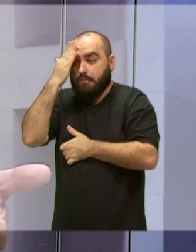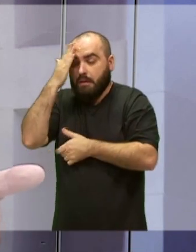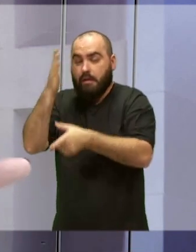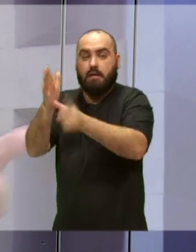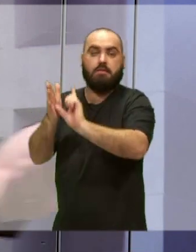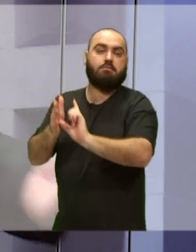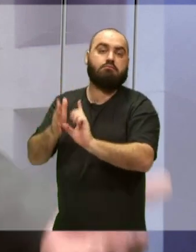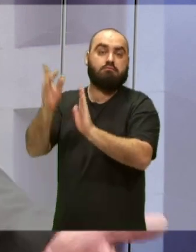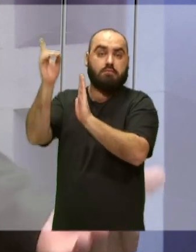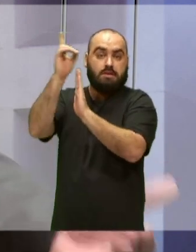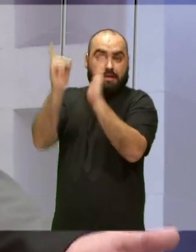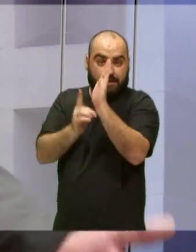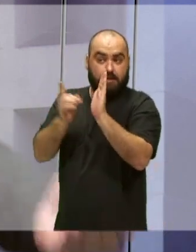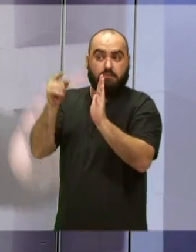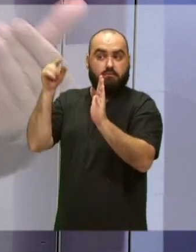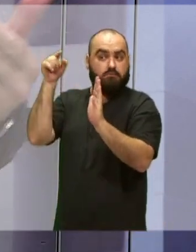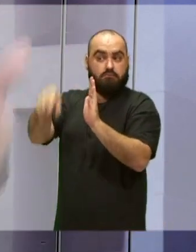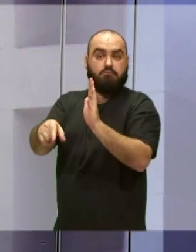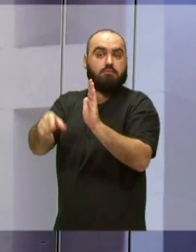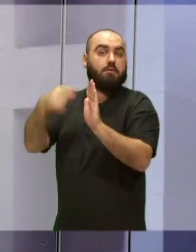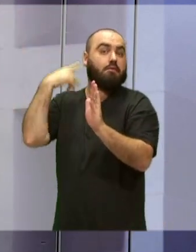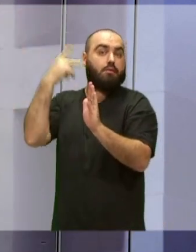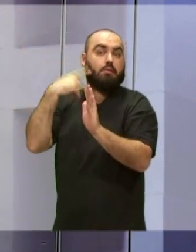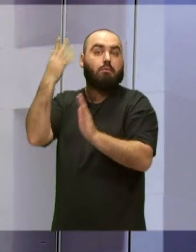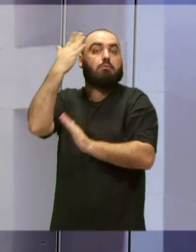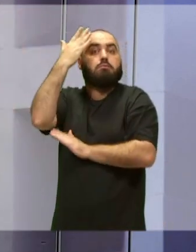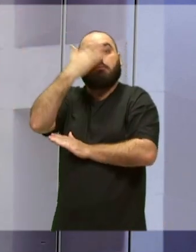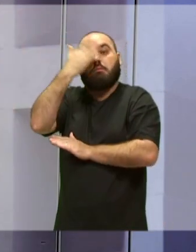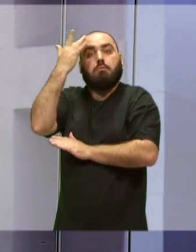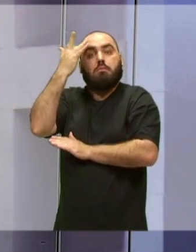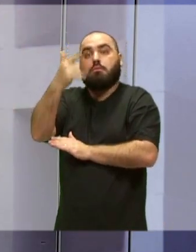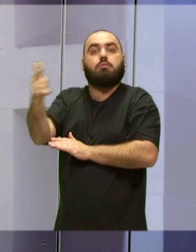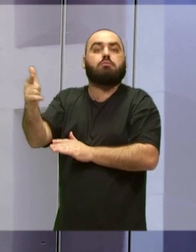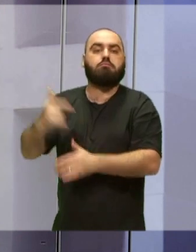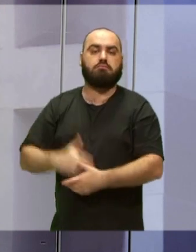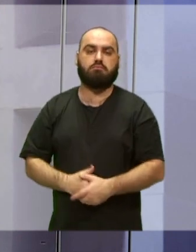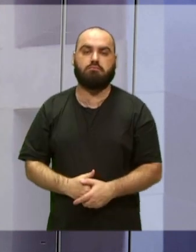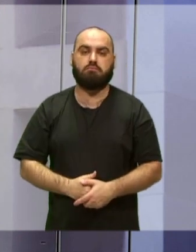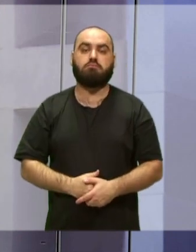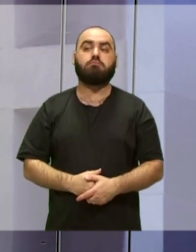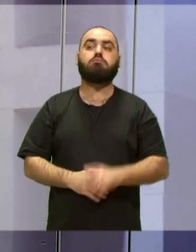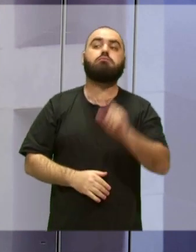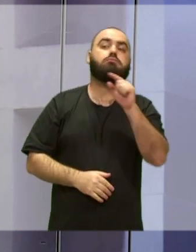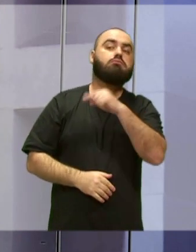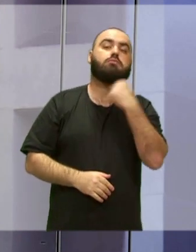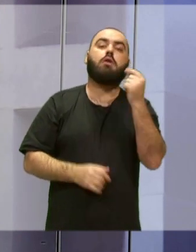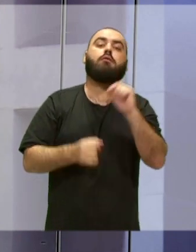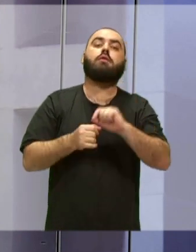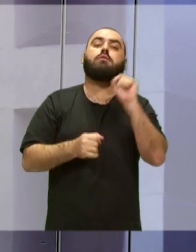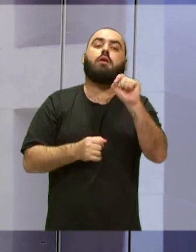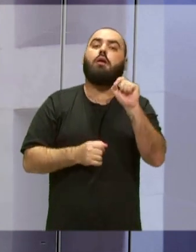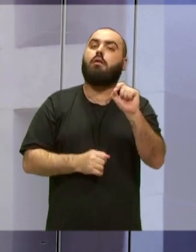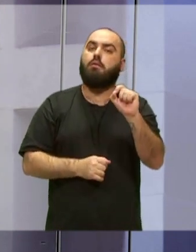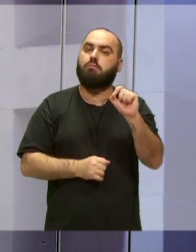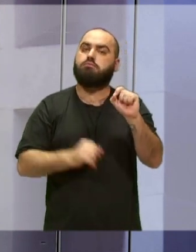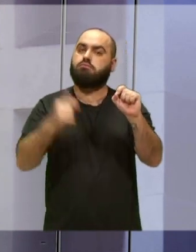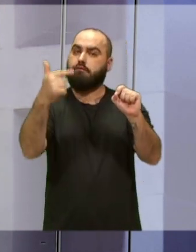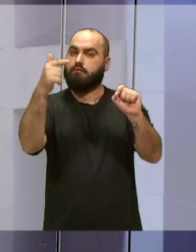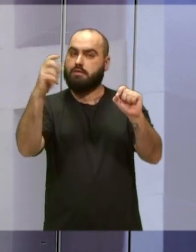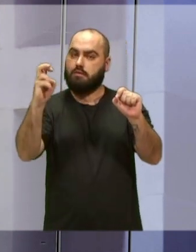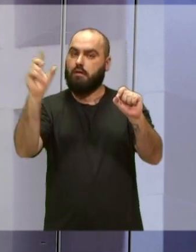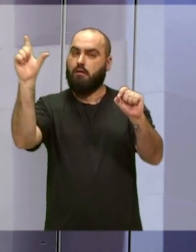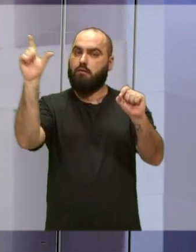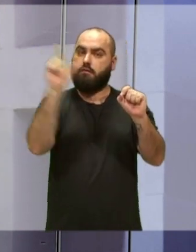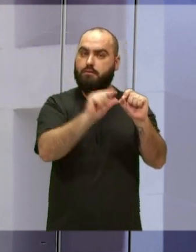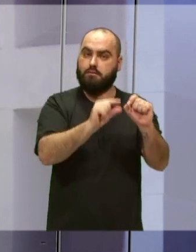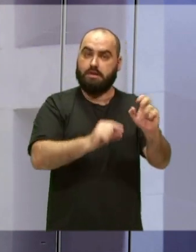decreto ele não passa pela câmara de vereadores e o que nós fizemos ele ele trouxe aqui essa questão